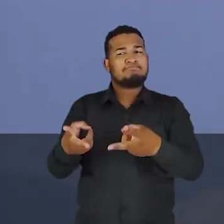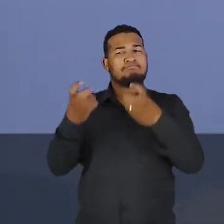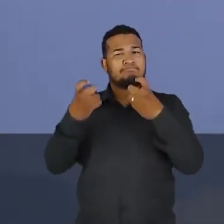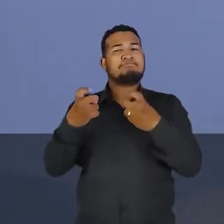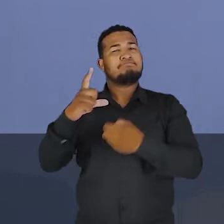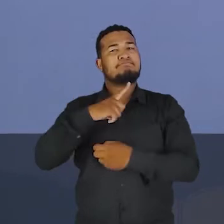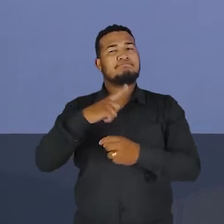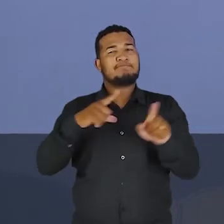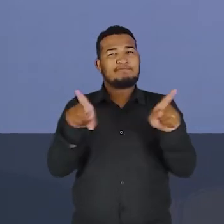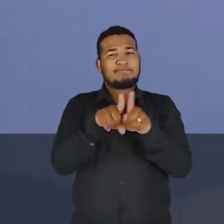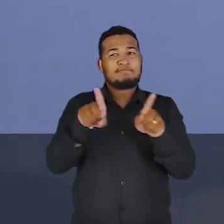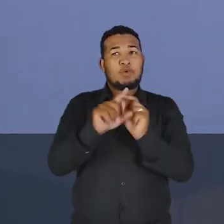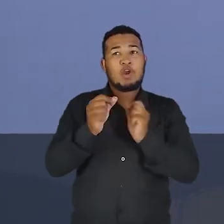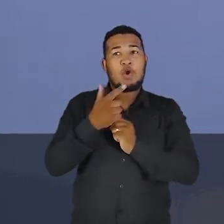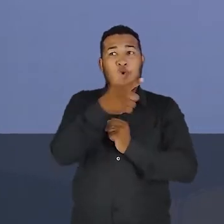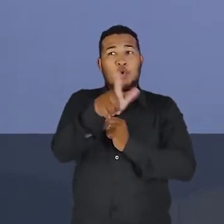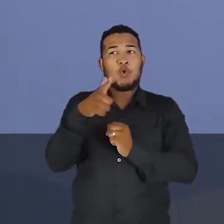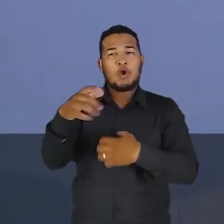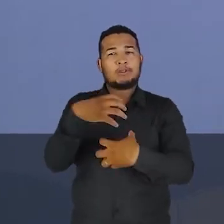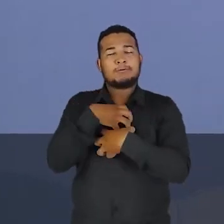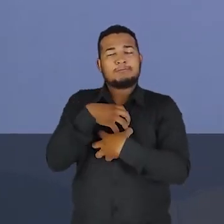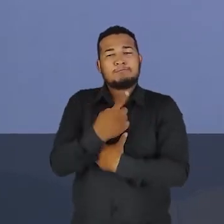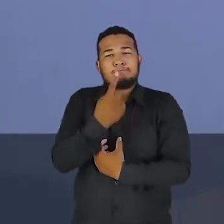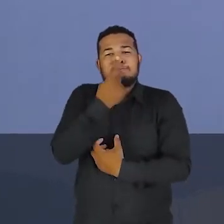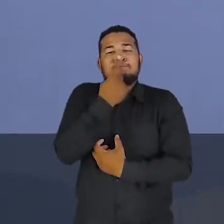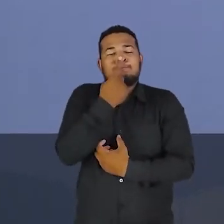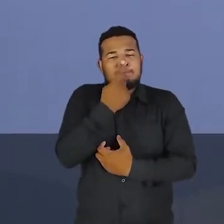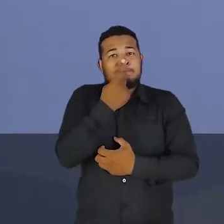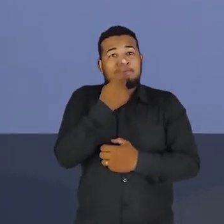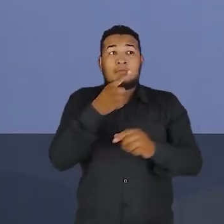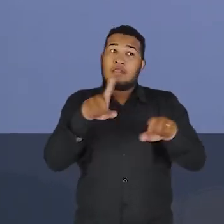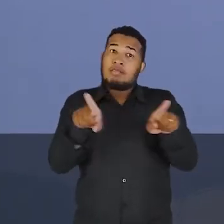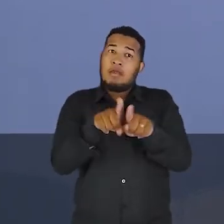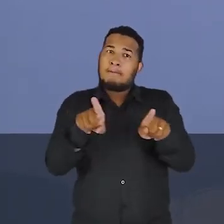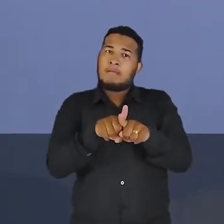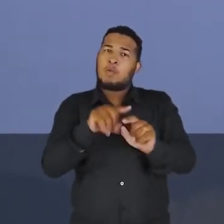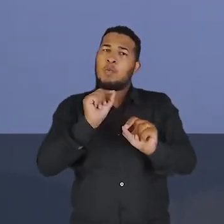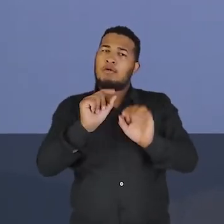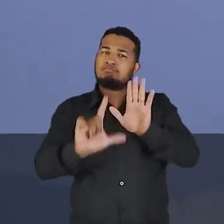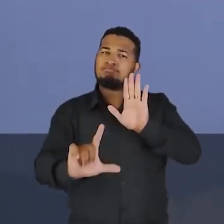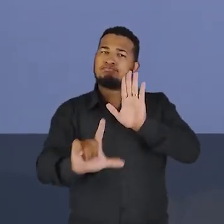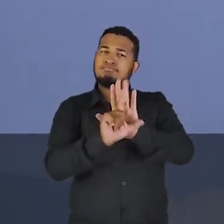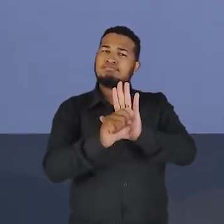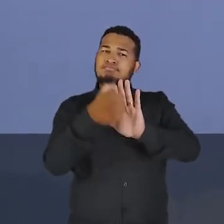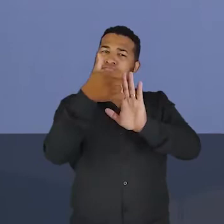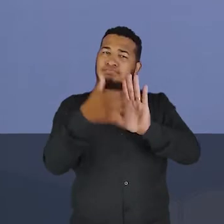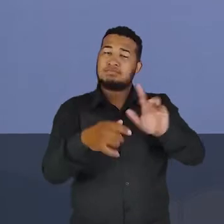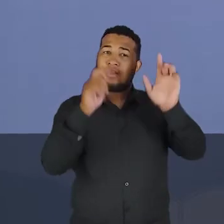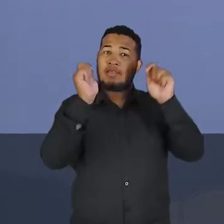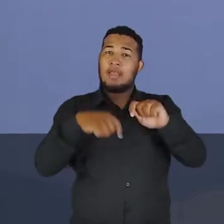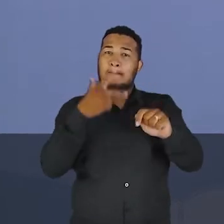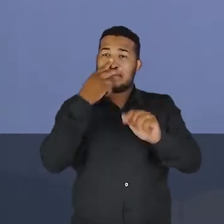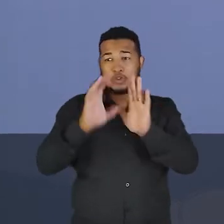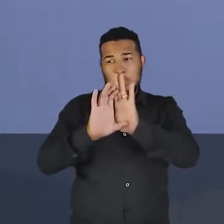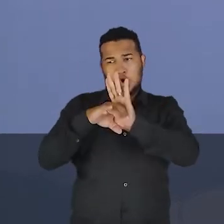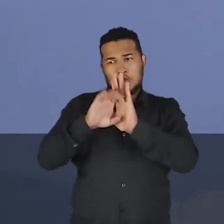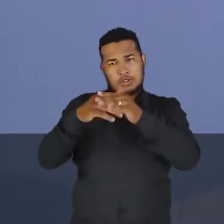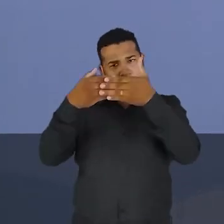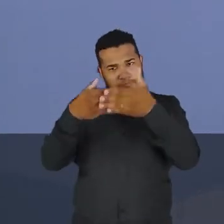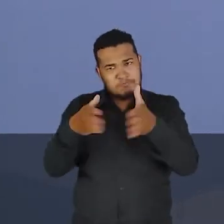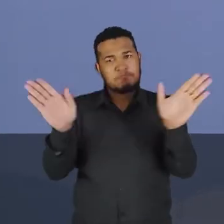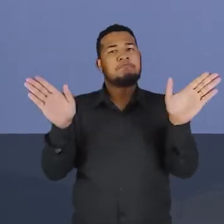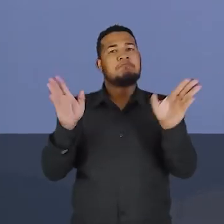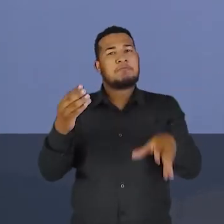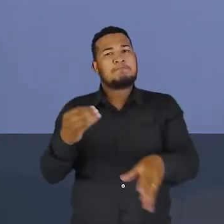que existem outras afinidades por meio da lei que permite a ampliação desses